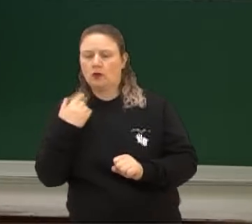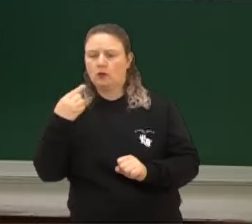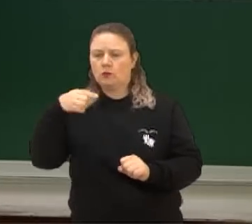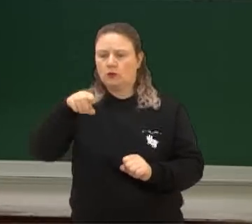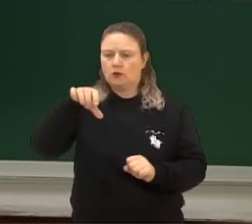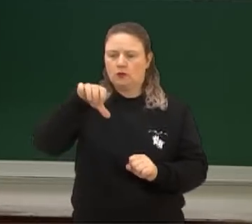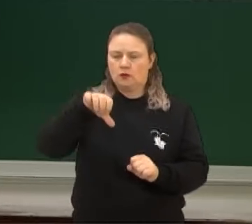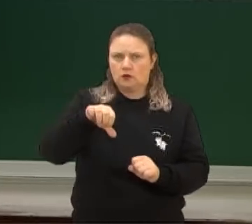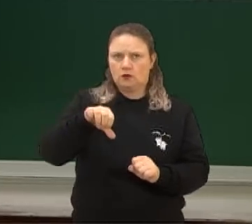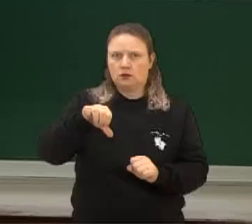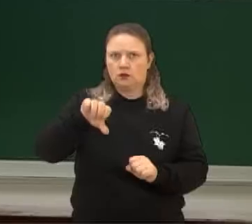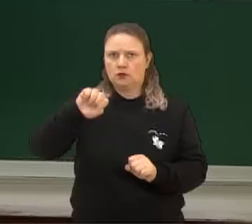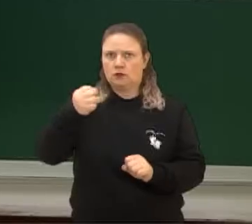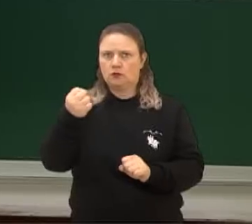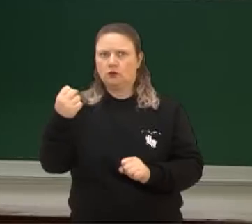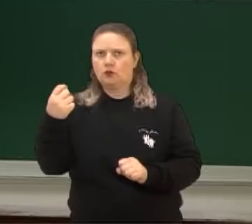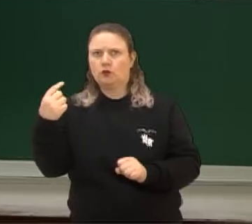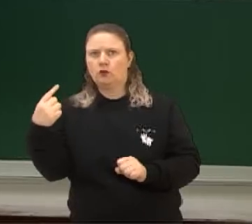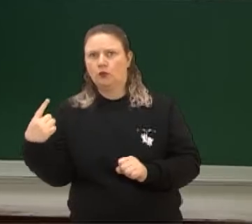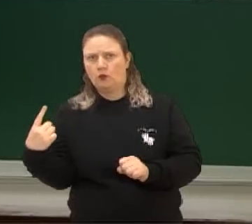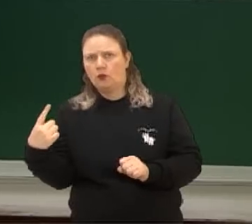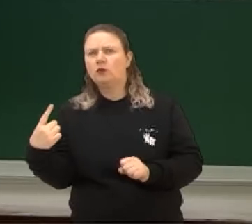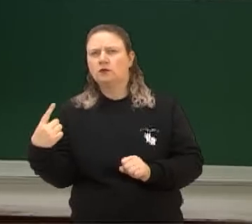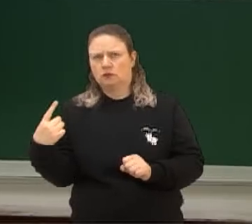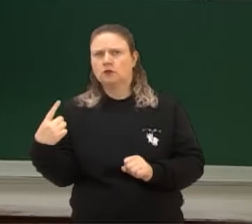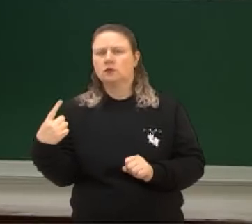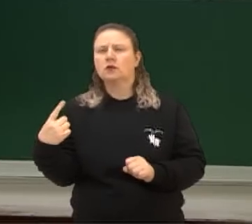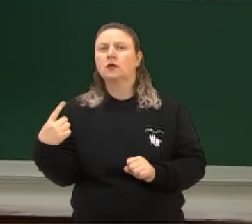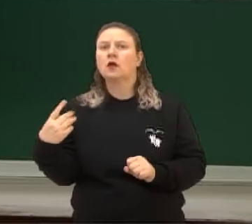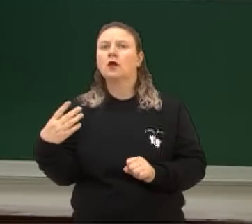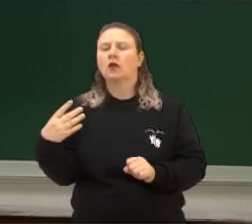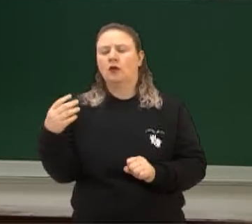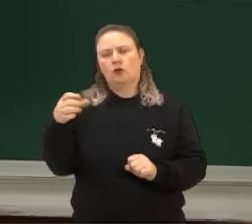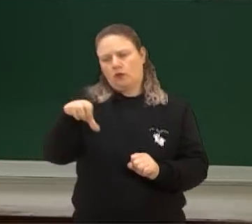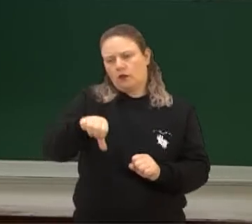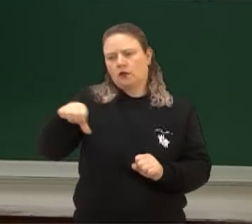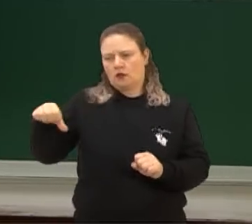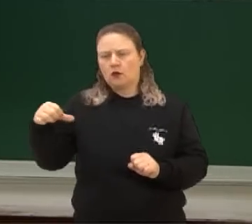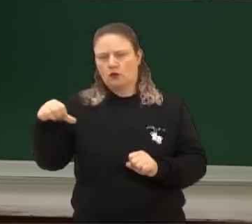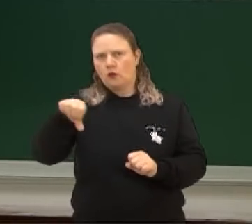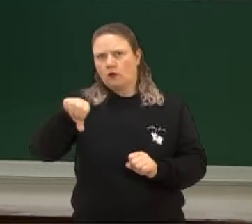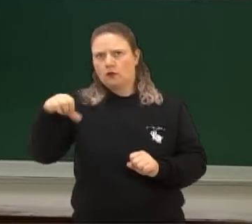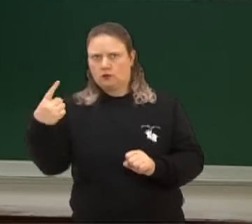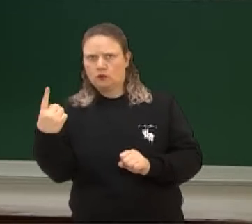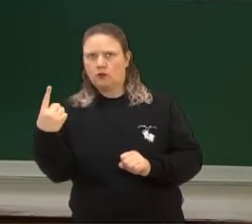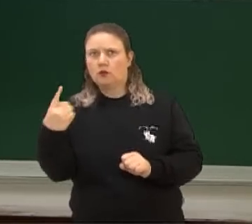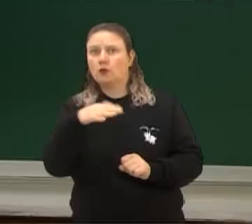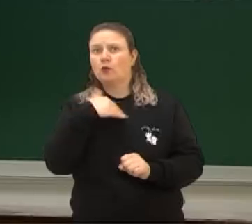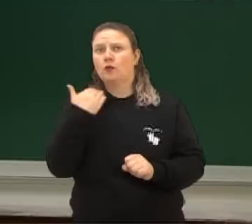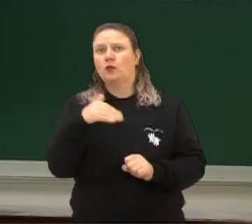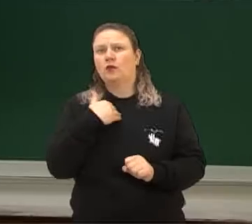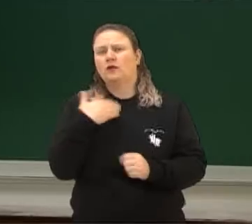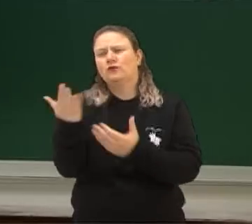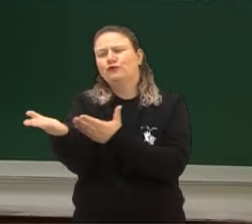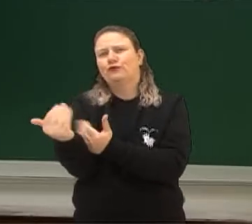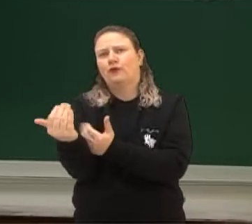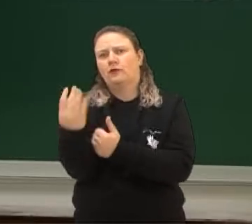45 anos, né? Uma pessoa muito jovem, muito talentosa, mas que morreu cedo devido à doença.